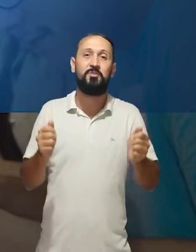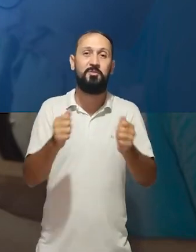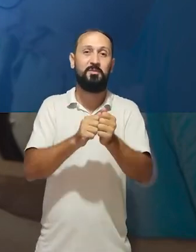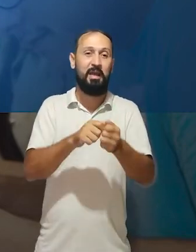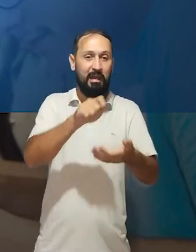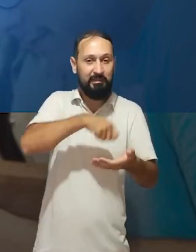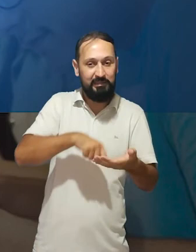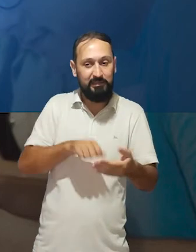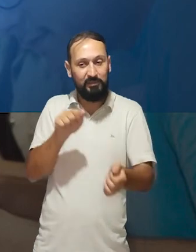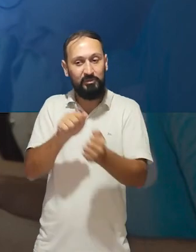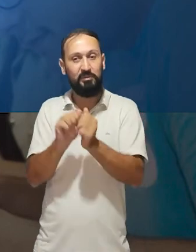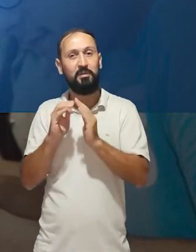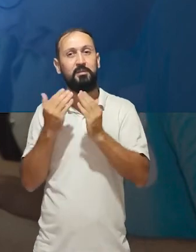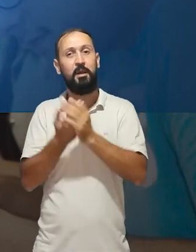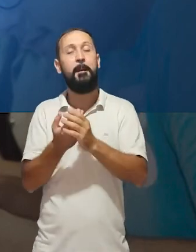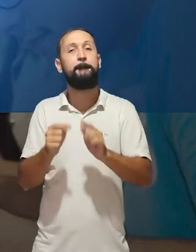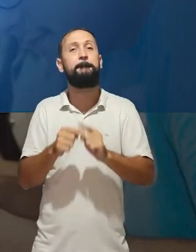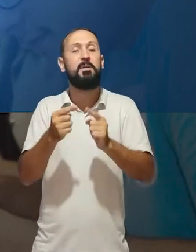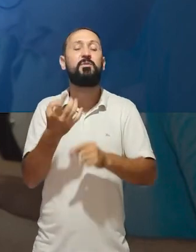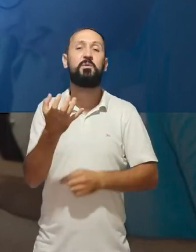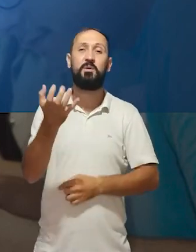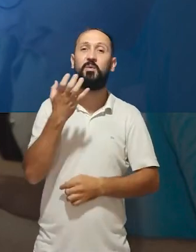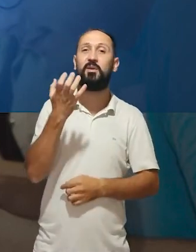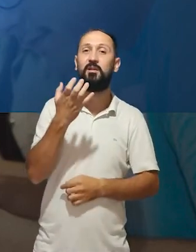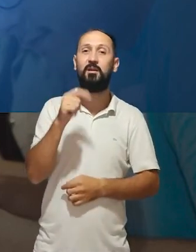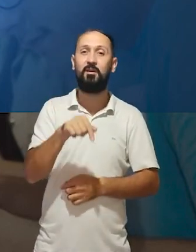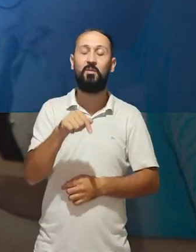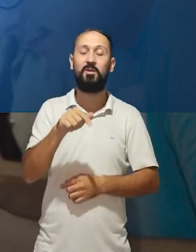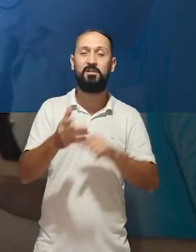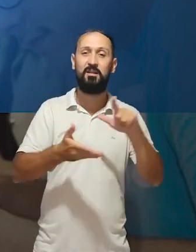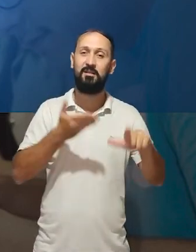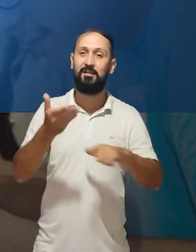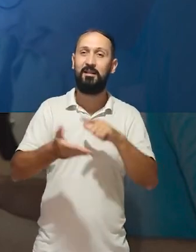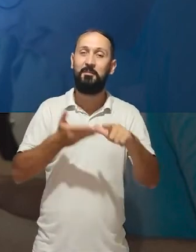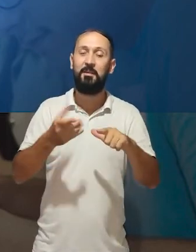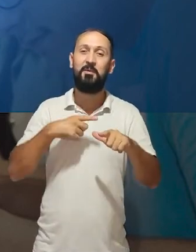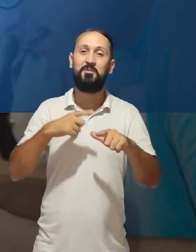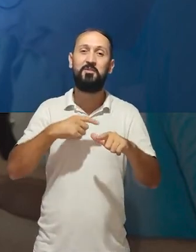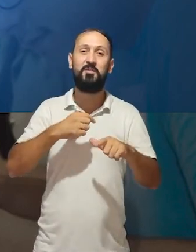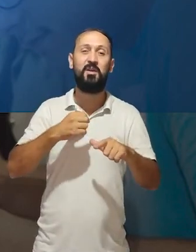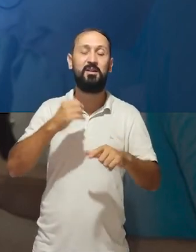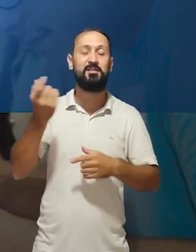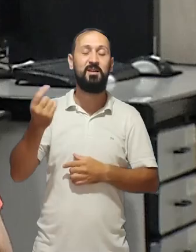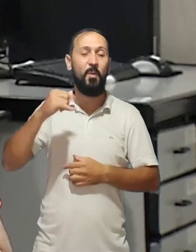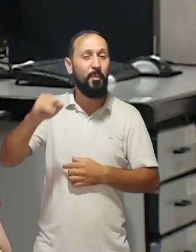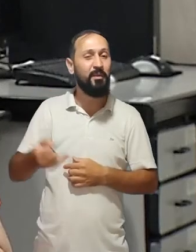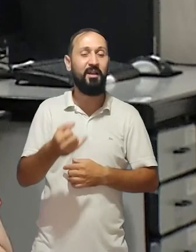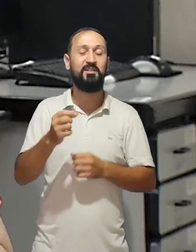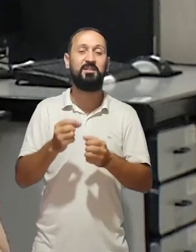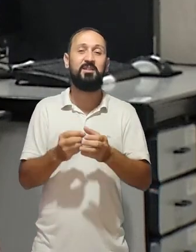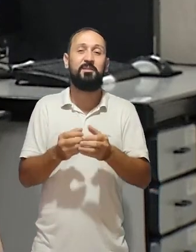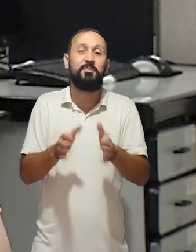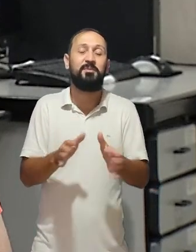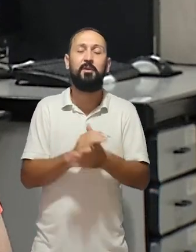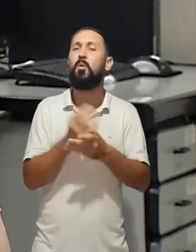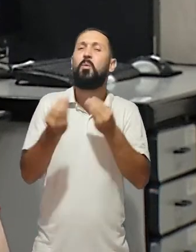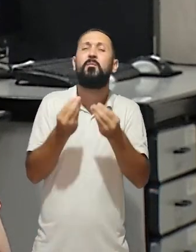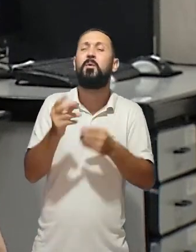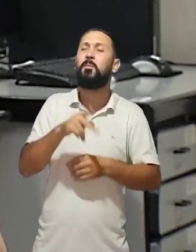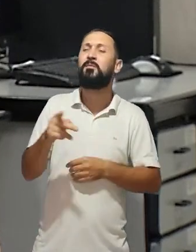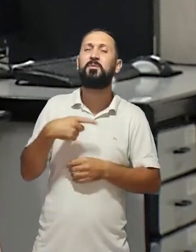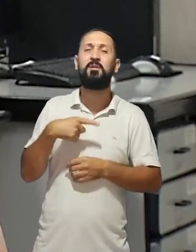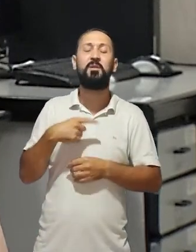conciliar a escrita com a escola, mas sempre foi algo que eu queria e com esse trabalho me deu a chance de realizar. Como que foi o professor,